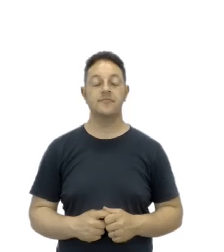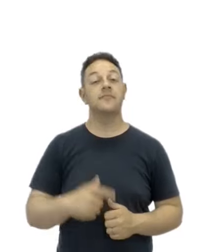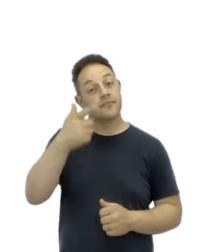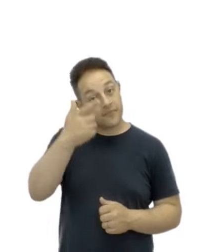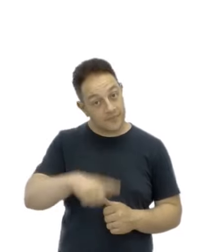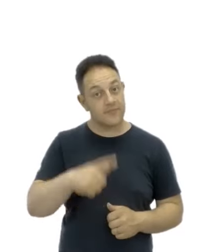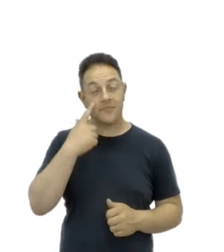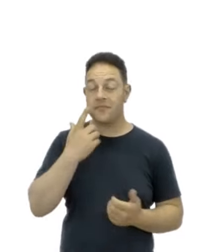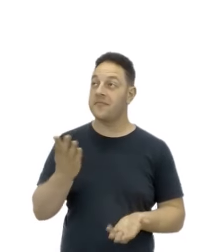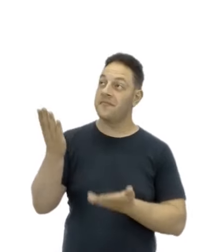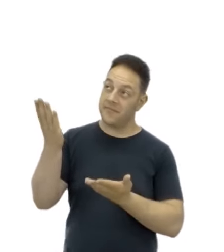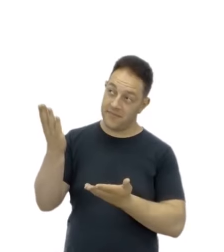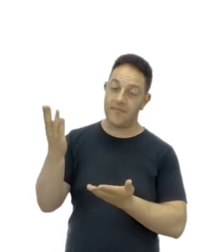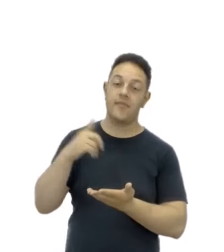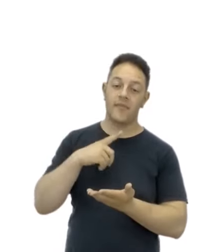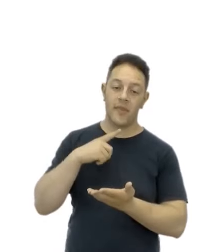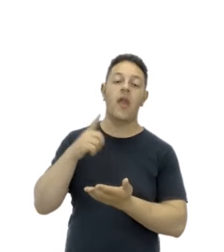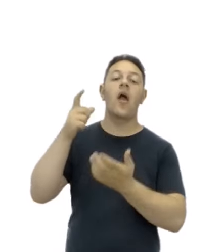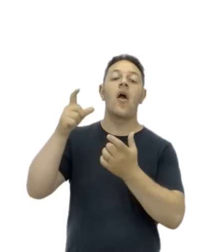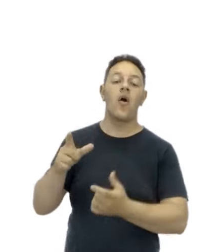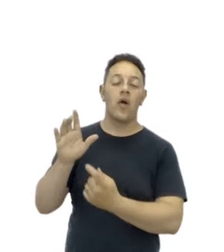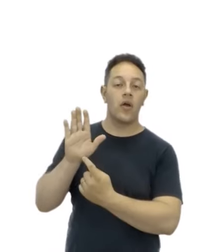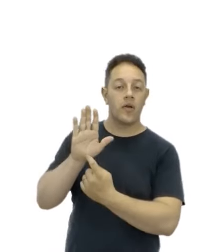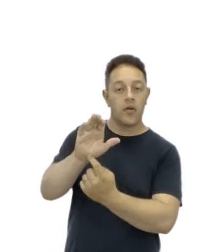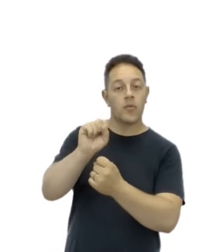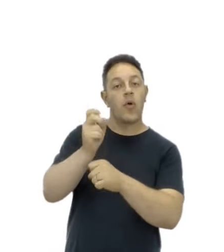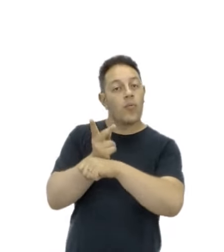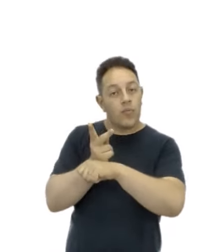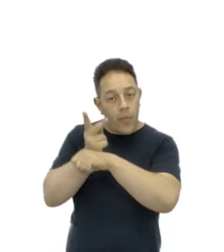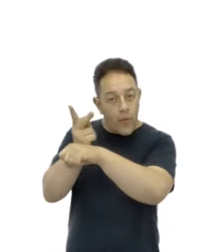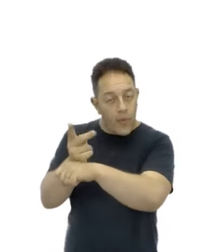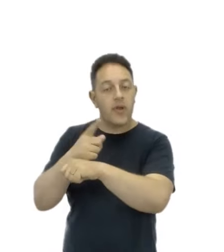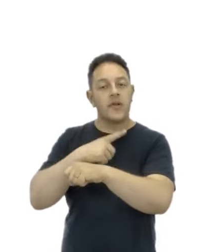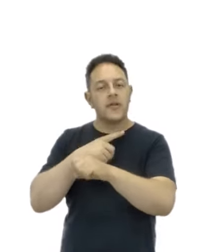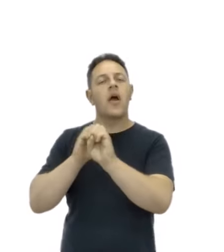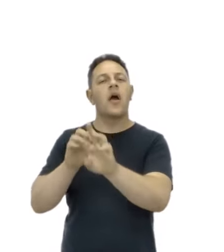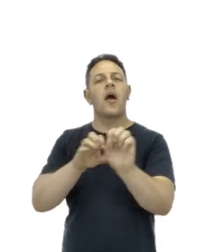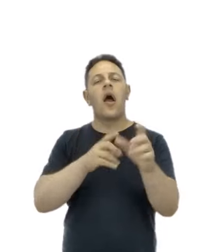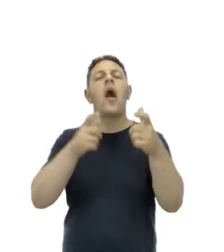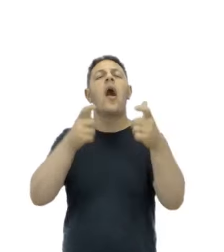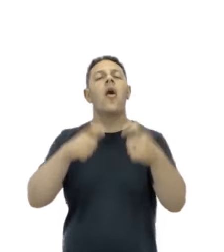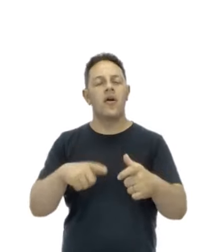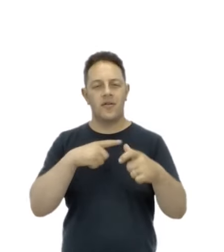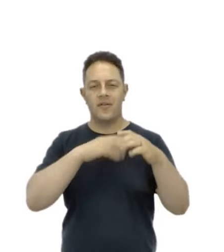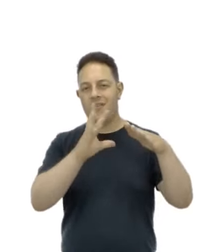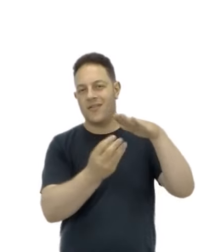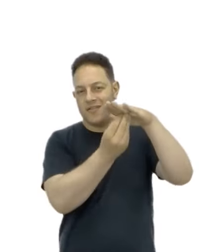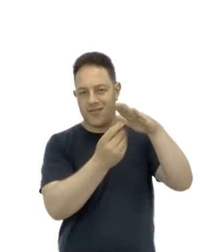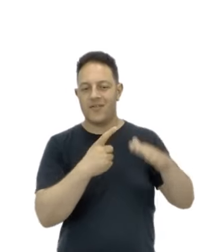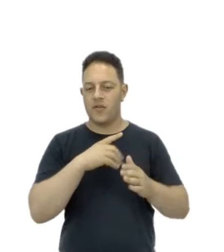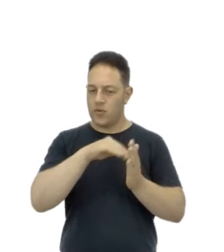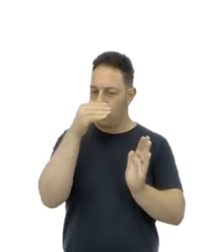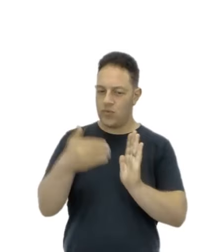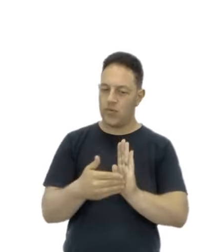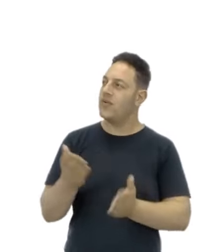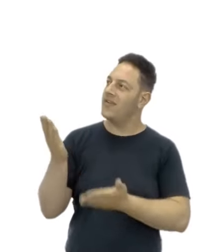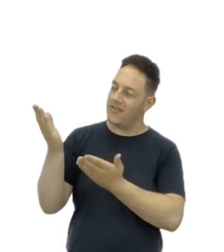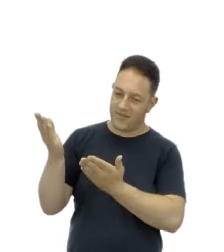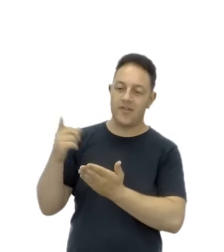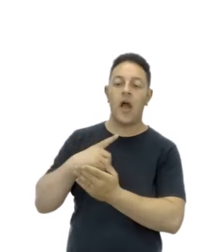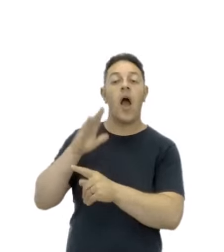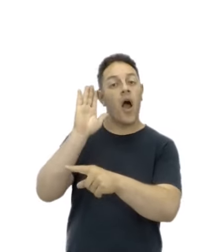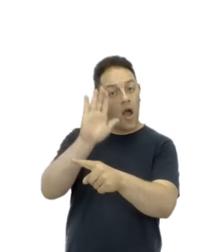Mais uma vez, essa é a indicação de como vocês podem acessar as formações que estamos desenvolvendo. Elas